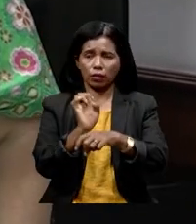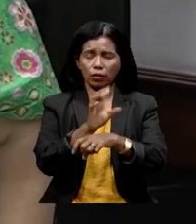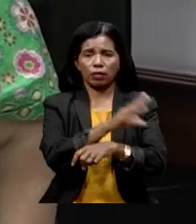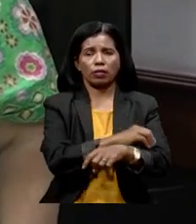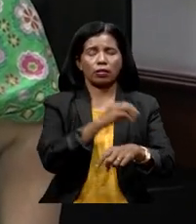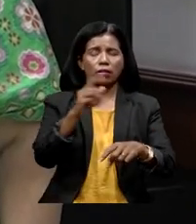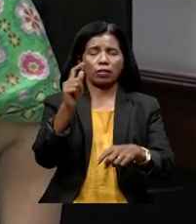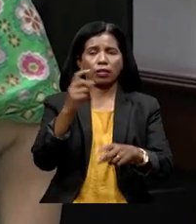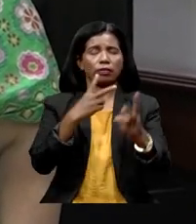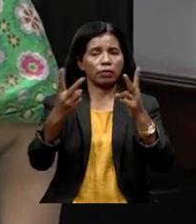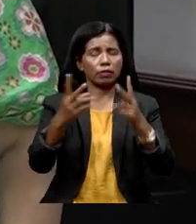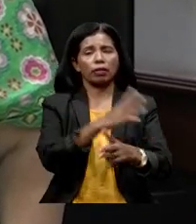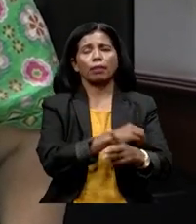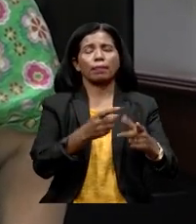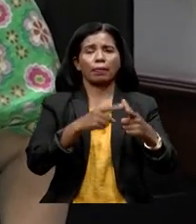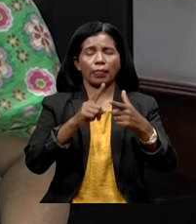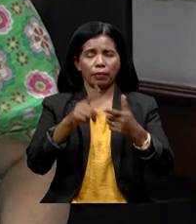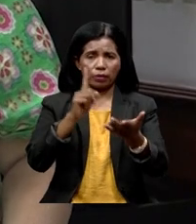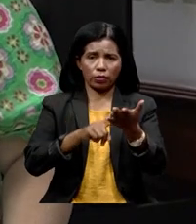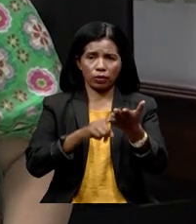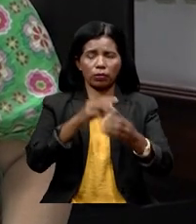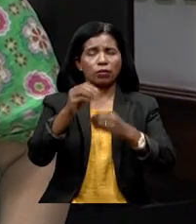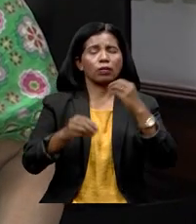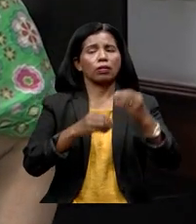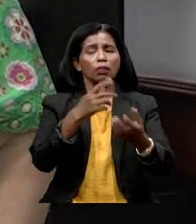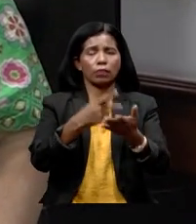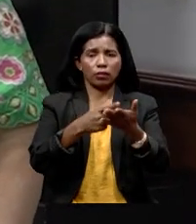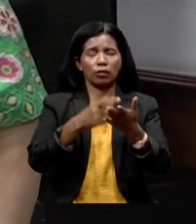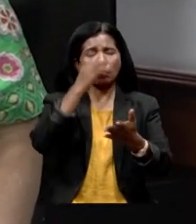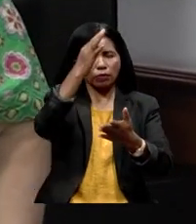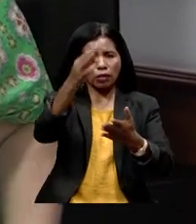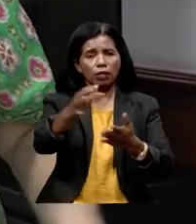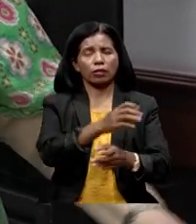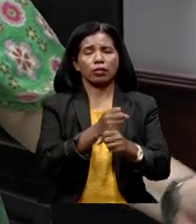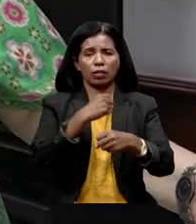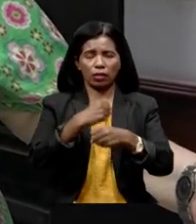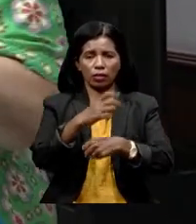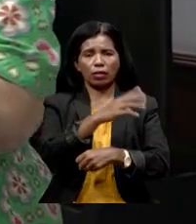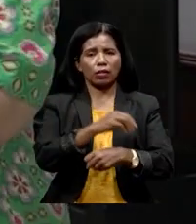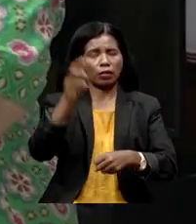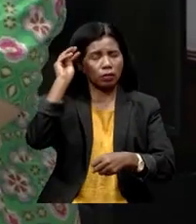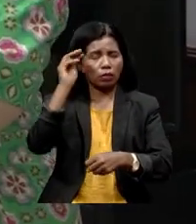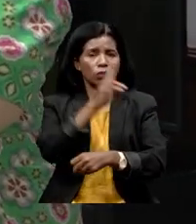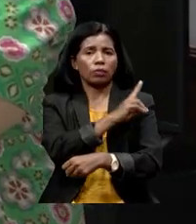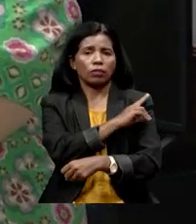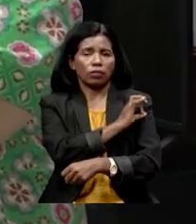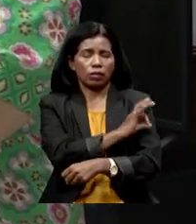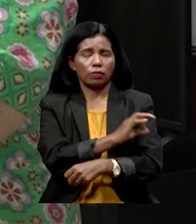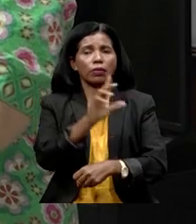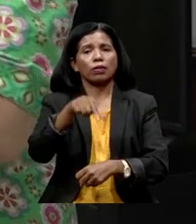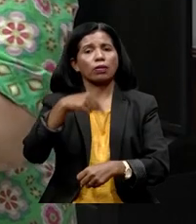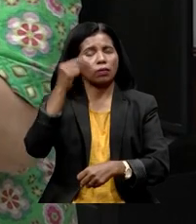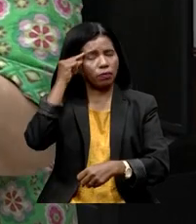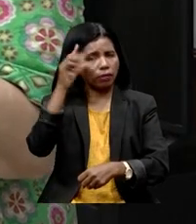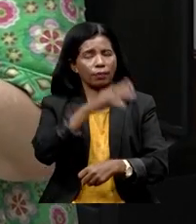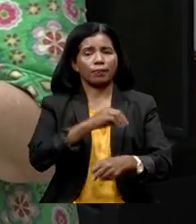ministro Turismo no Ambiente, onde discute com o projeto para o futuro, deve ser halau entre UNICEF no governo. Já foi no